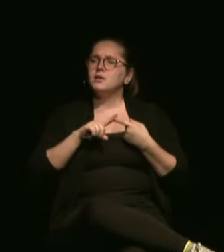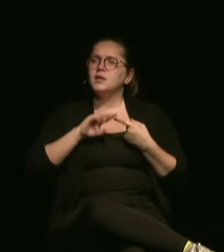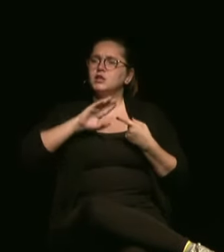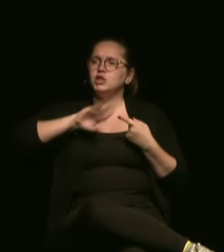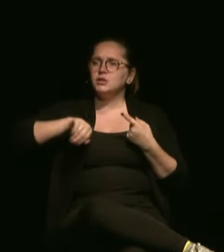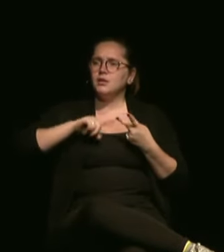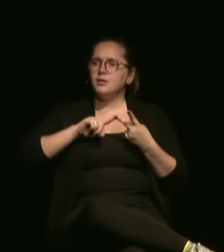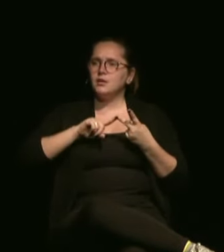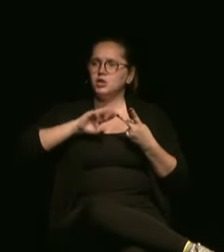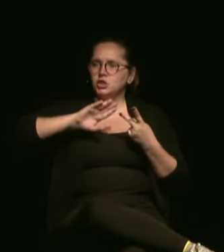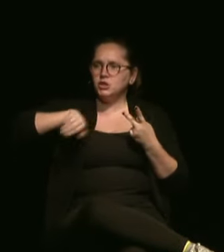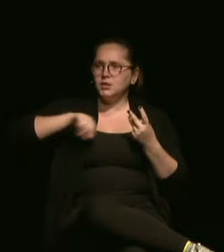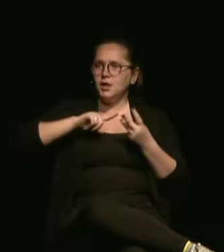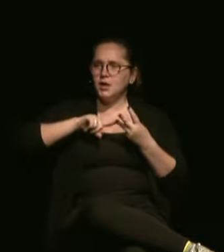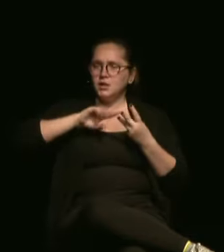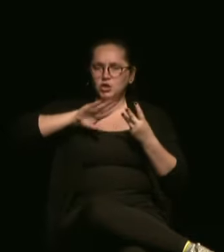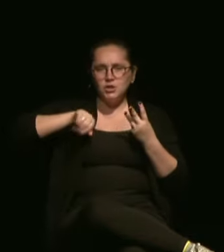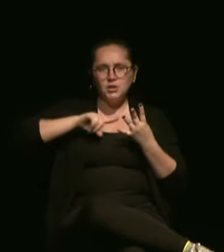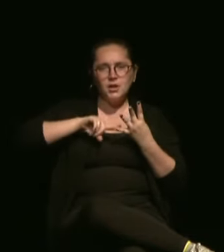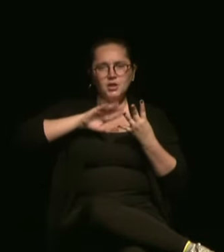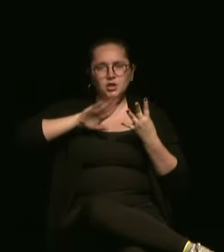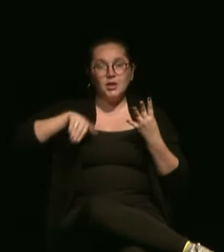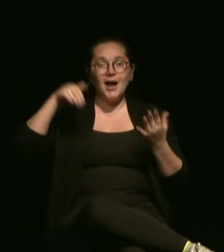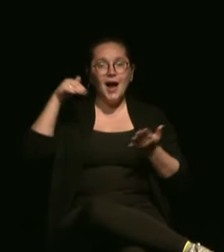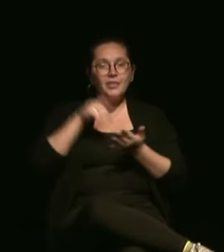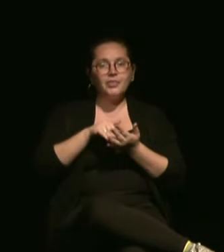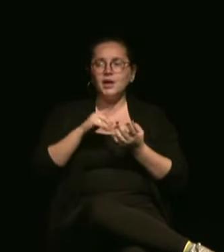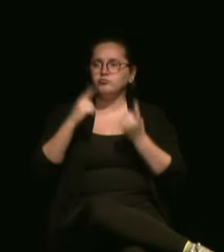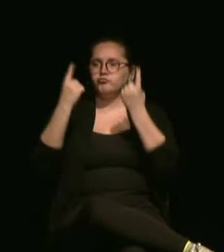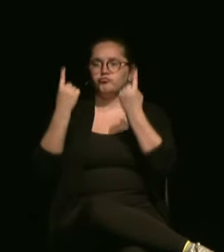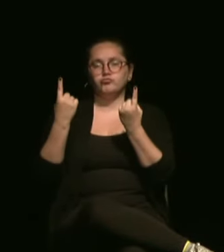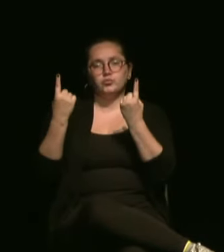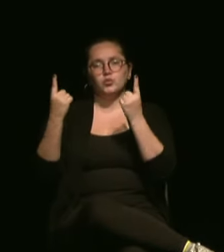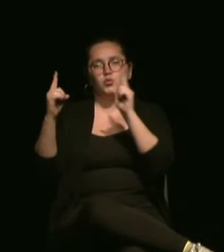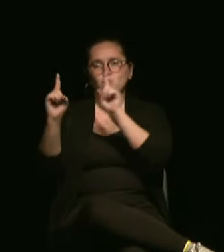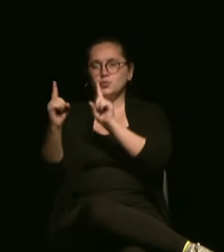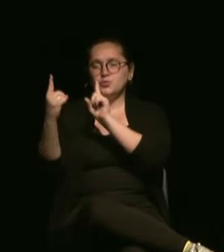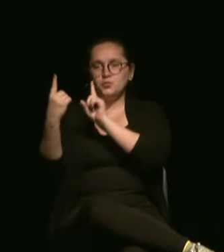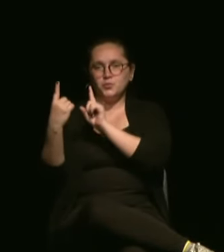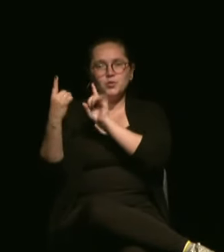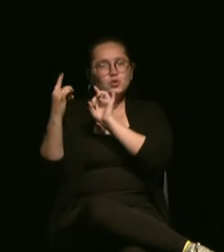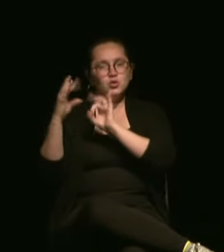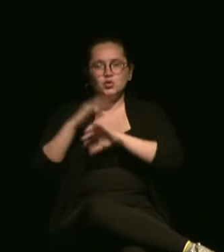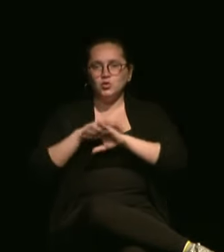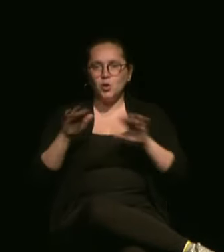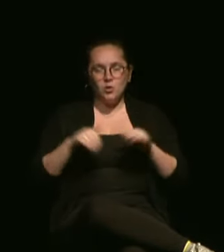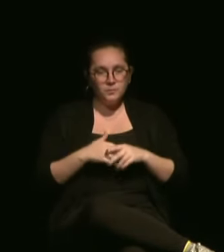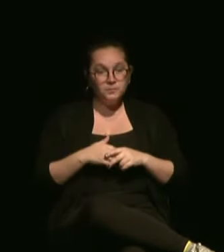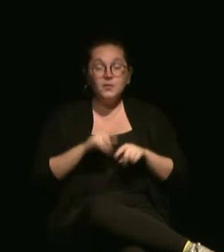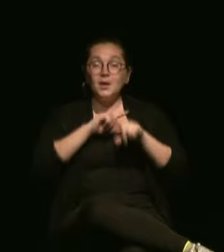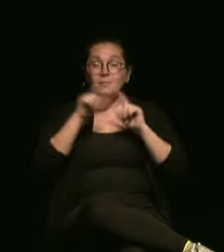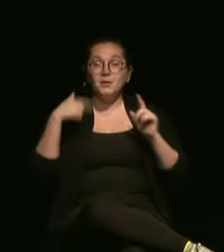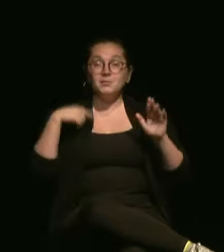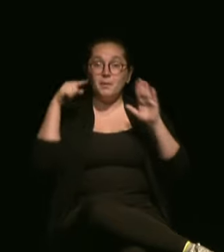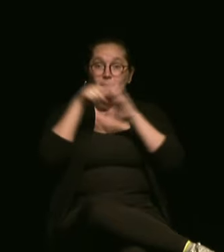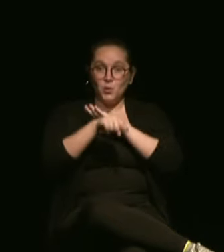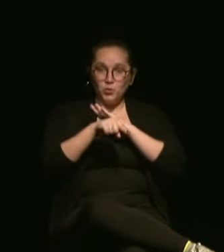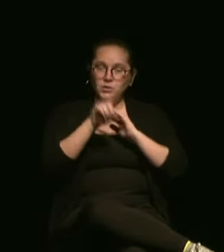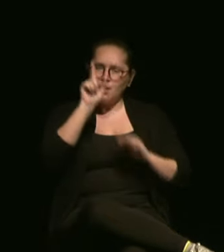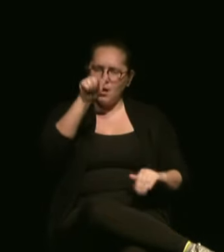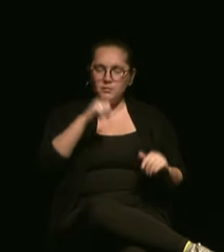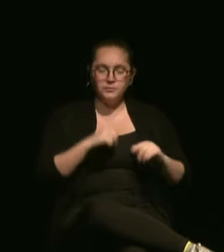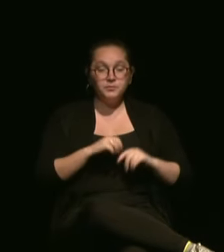forma que fique apenas você e ela. Aí a pergunta é o seguinte: se você está diante